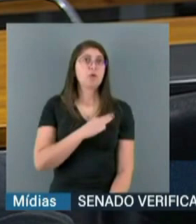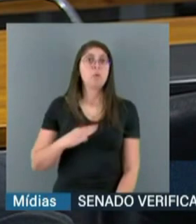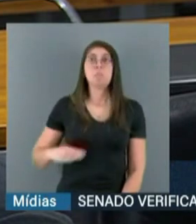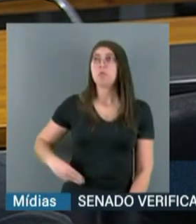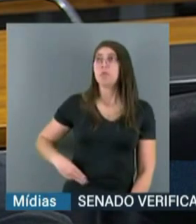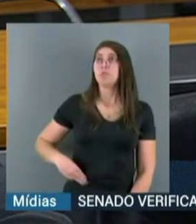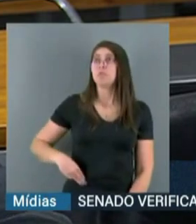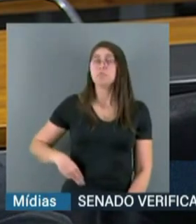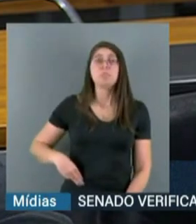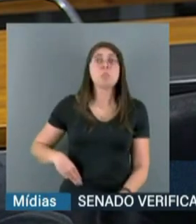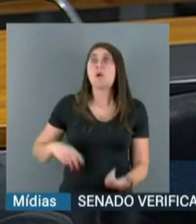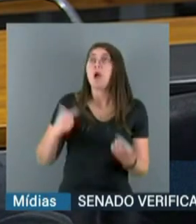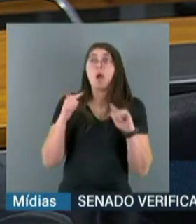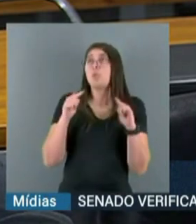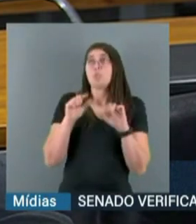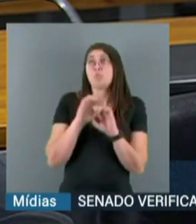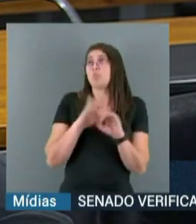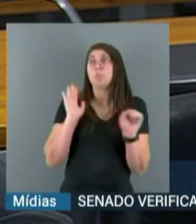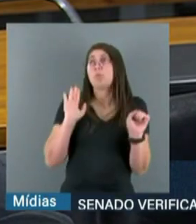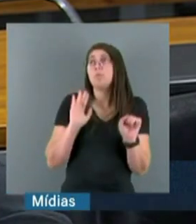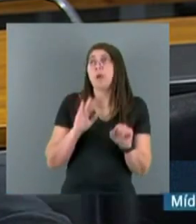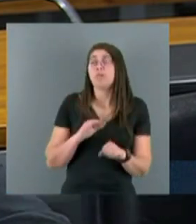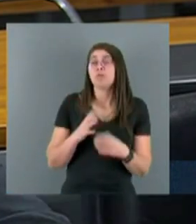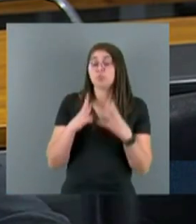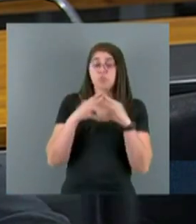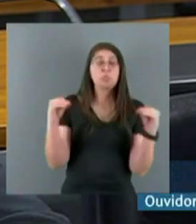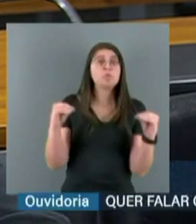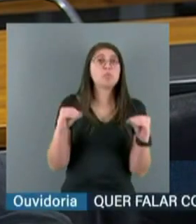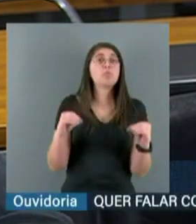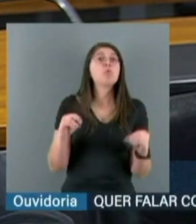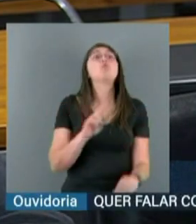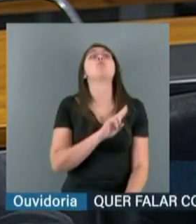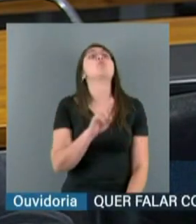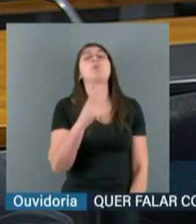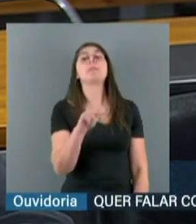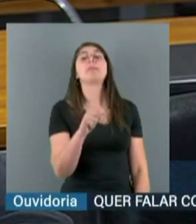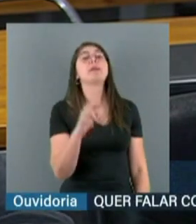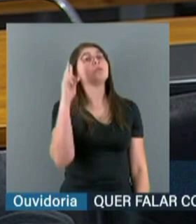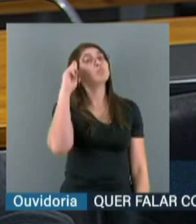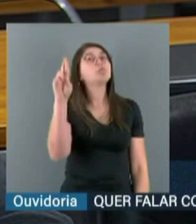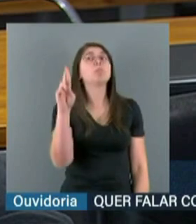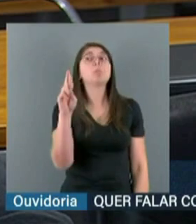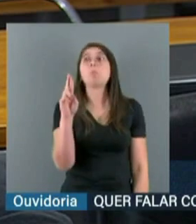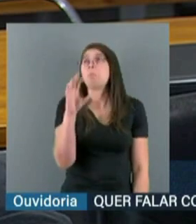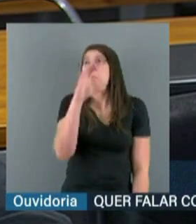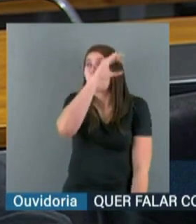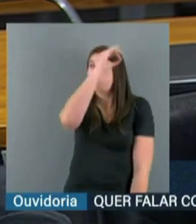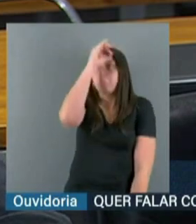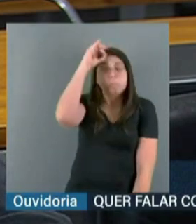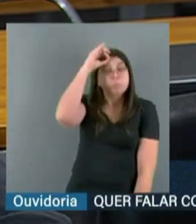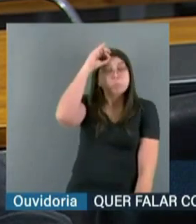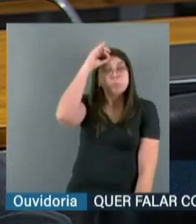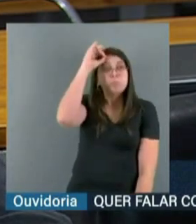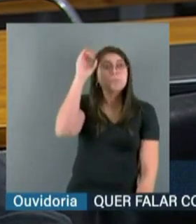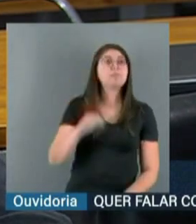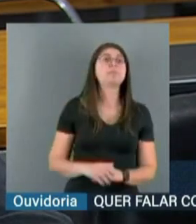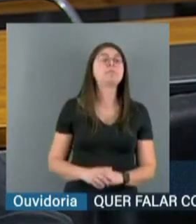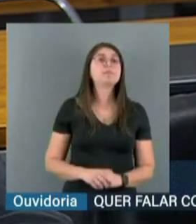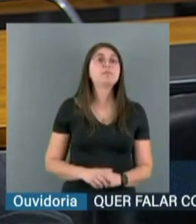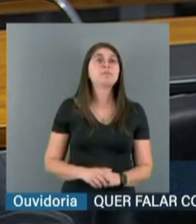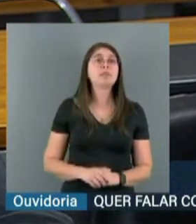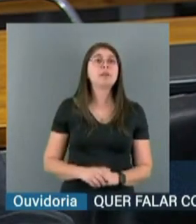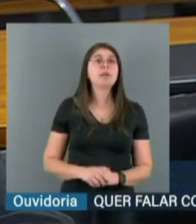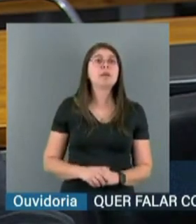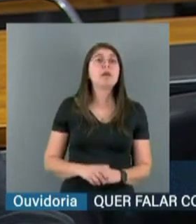essas imagens o nome do Delegado ninguém sabe as imagens do